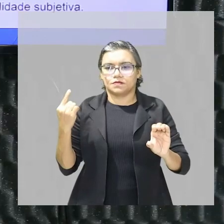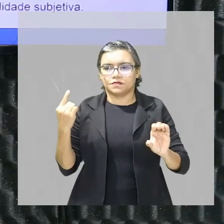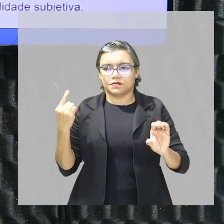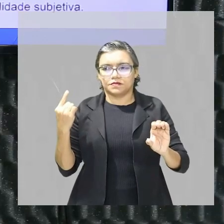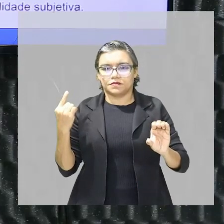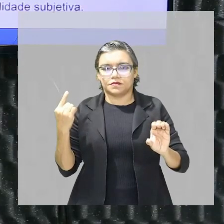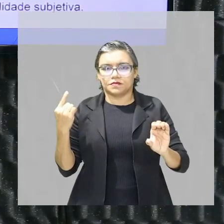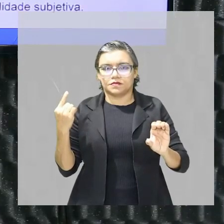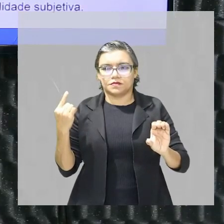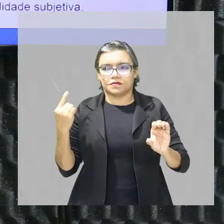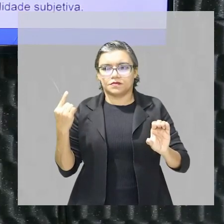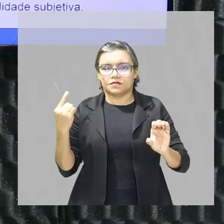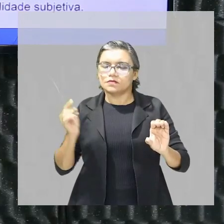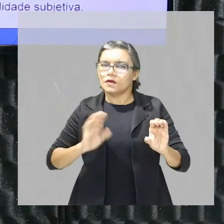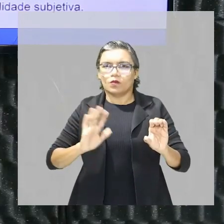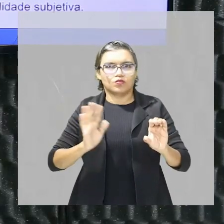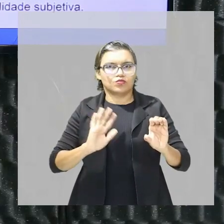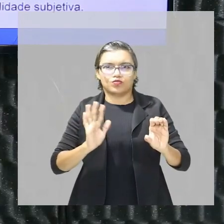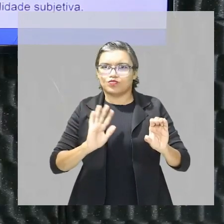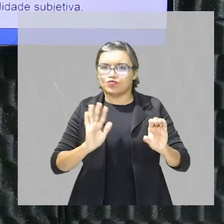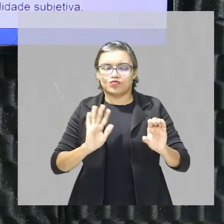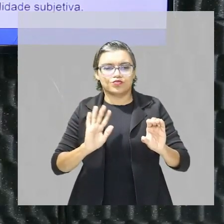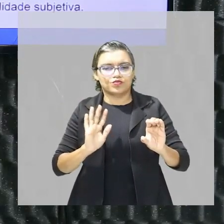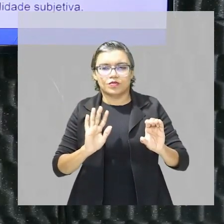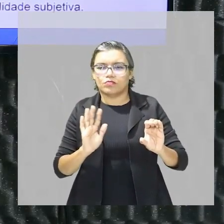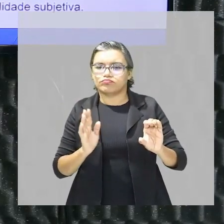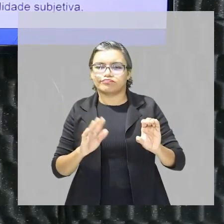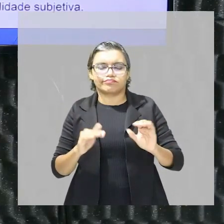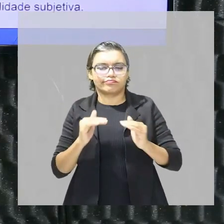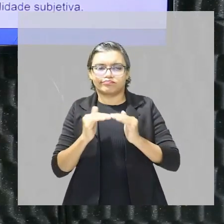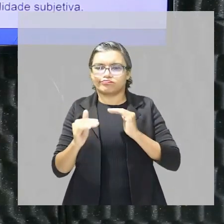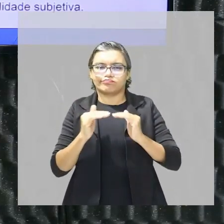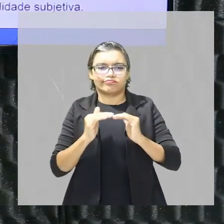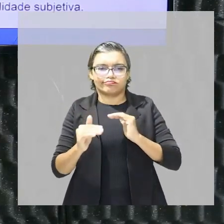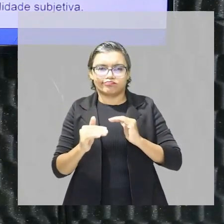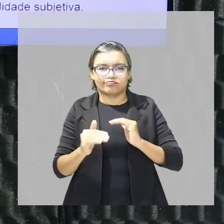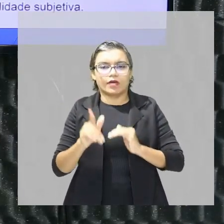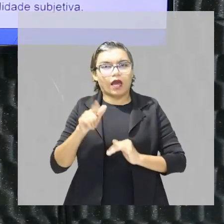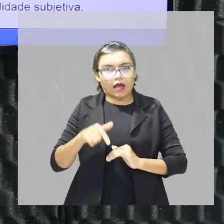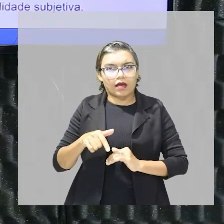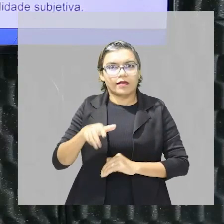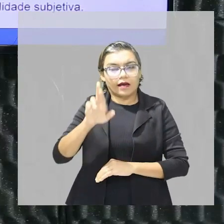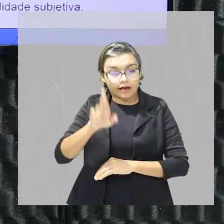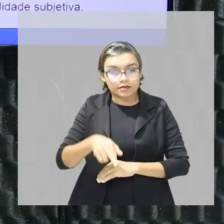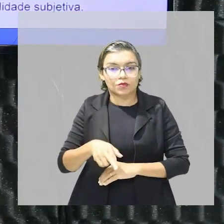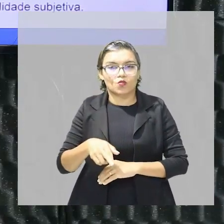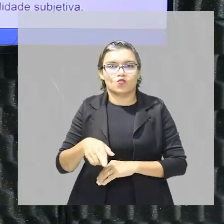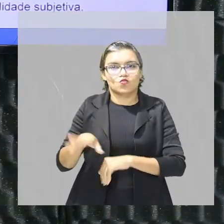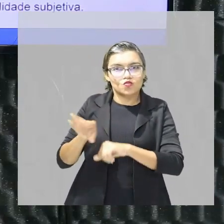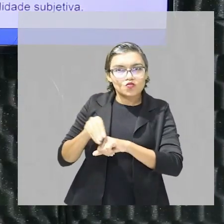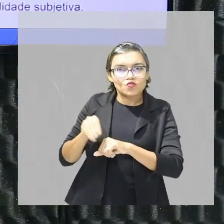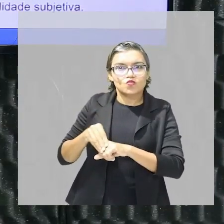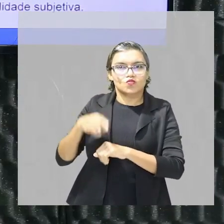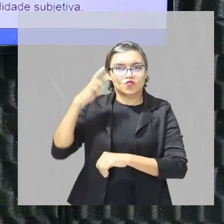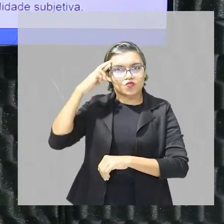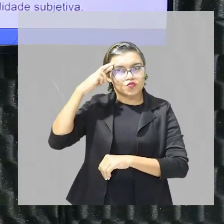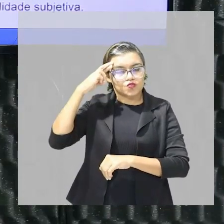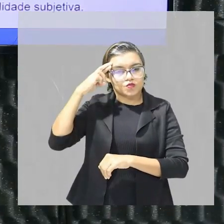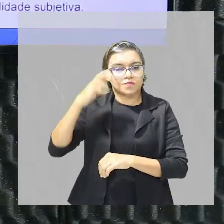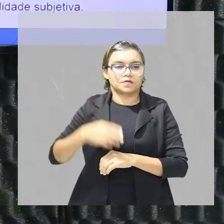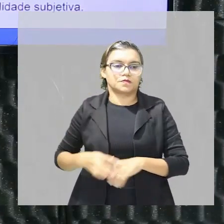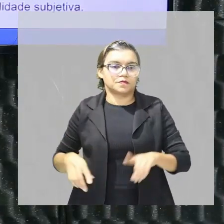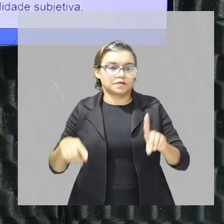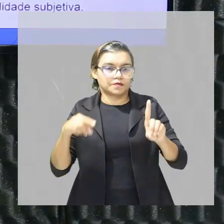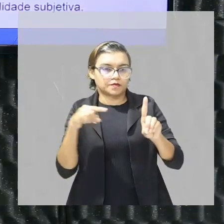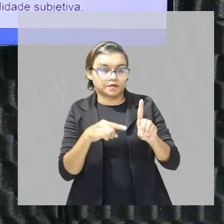conforme a natureza instintiva não é um instinto não é a pulsão é a razão é o conhecimento A reflexão a coragem